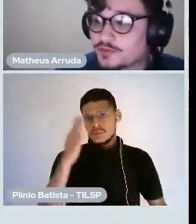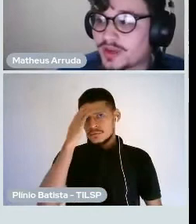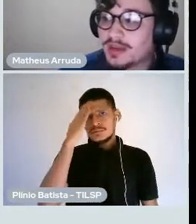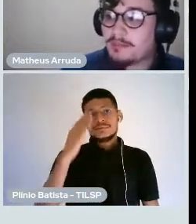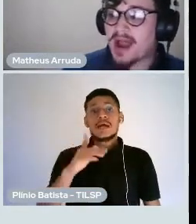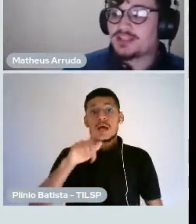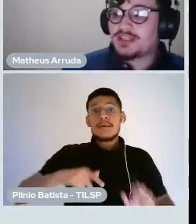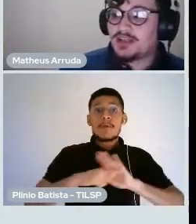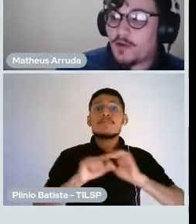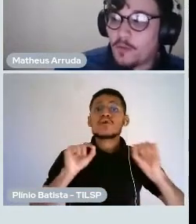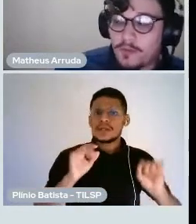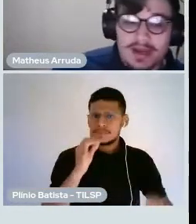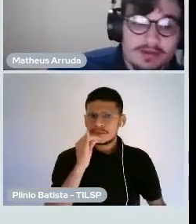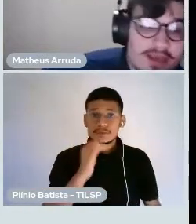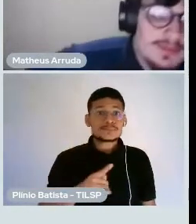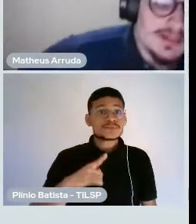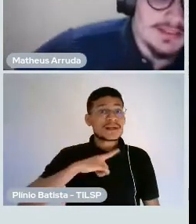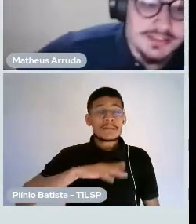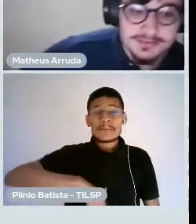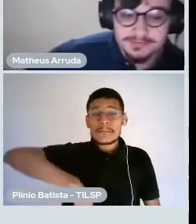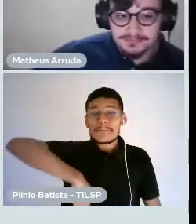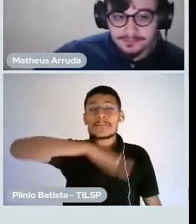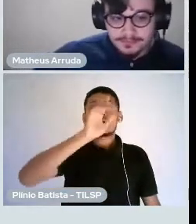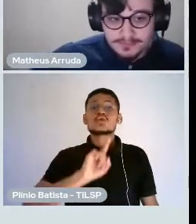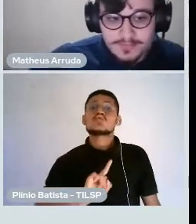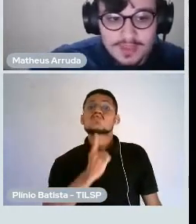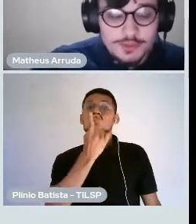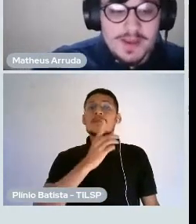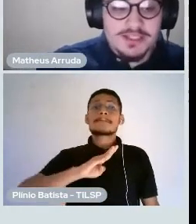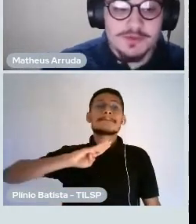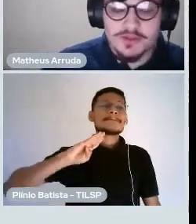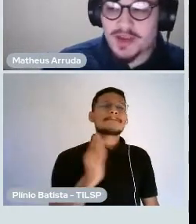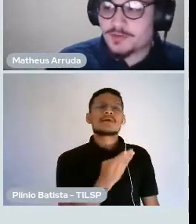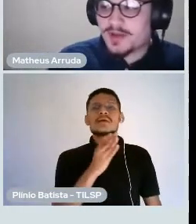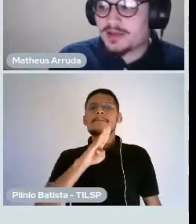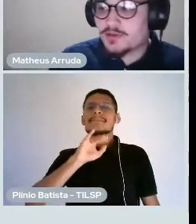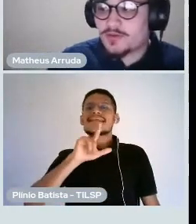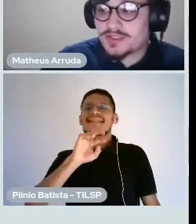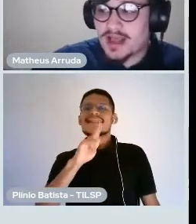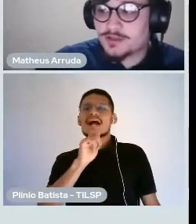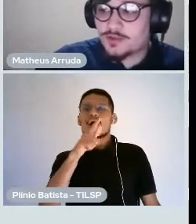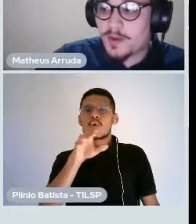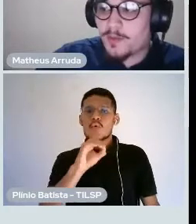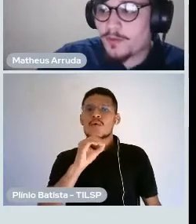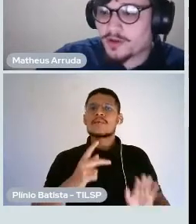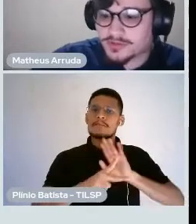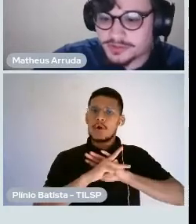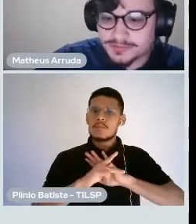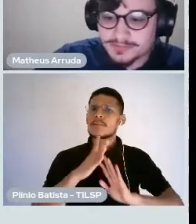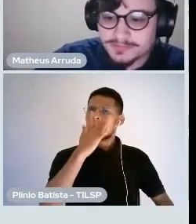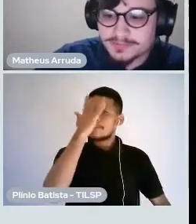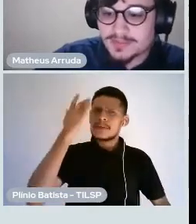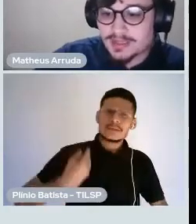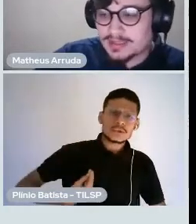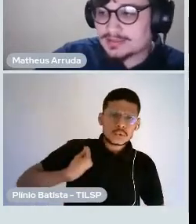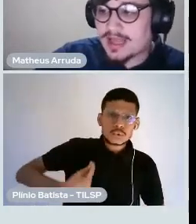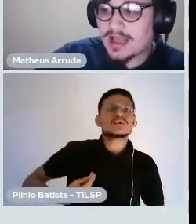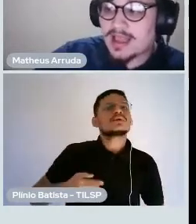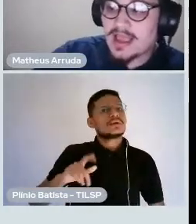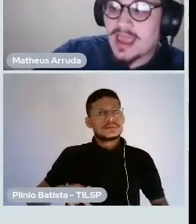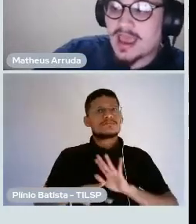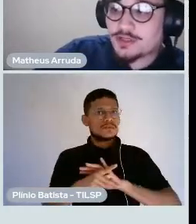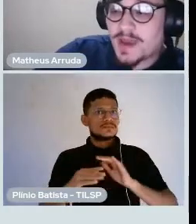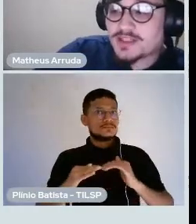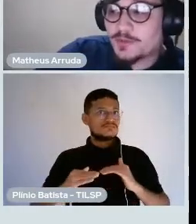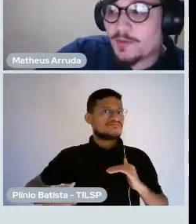que possuem mais de 1 bilhão de habitantes. Os países que possuem mais de 1 bilhão são considerados superpopulosos.